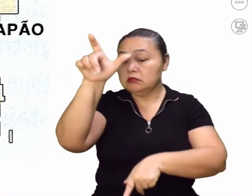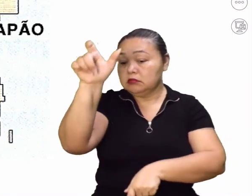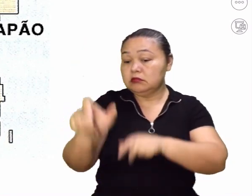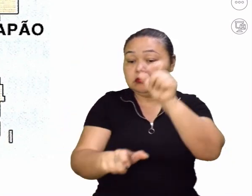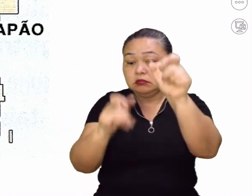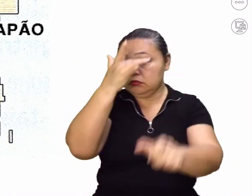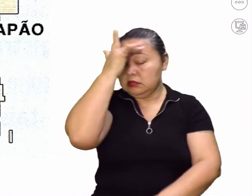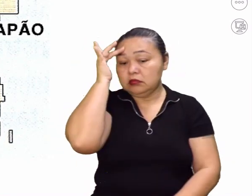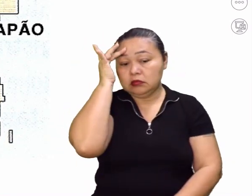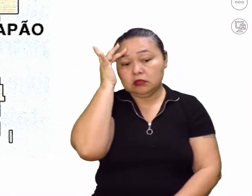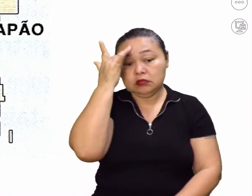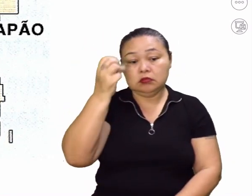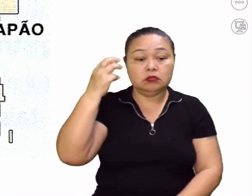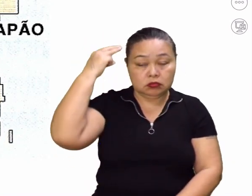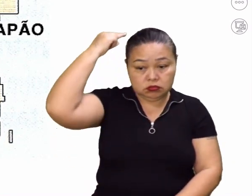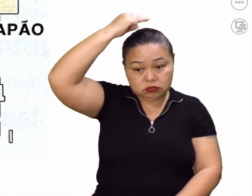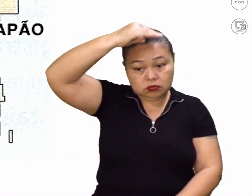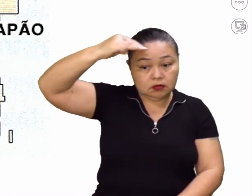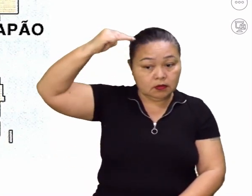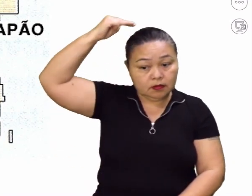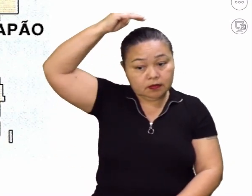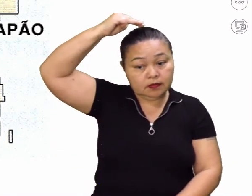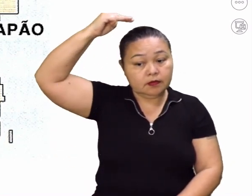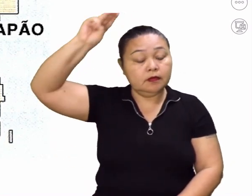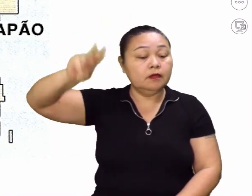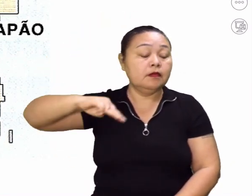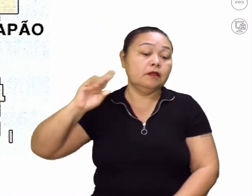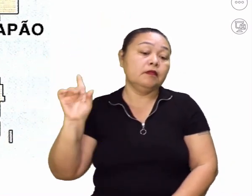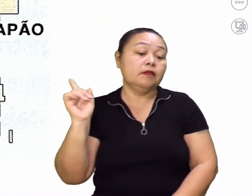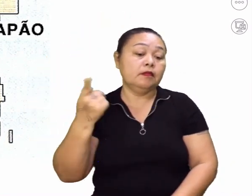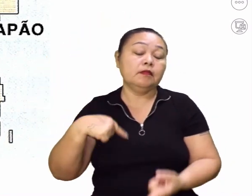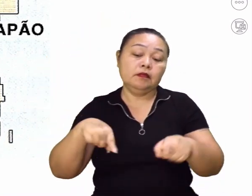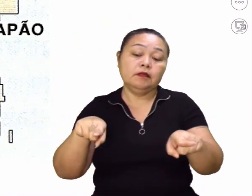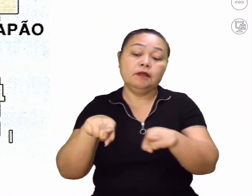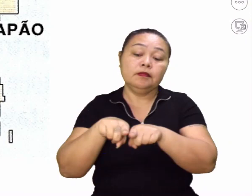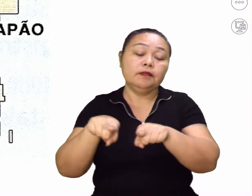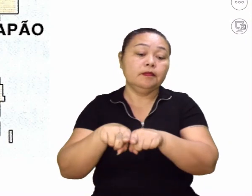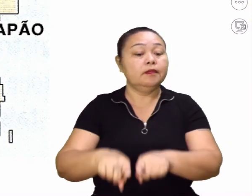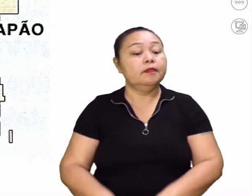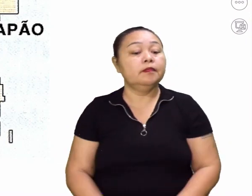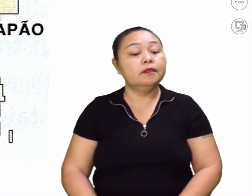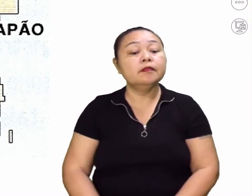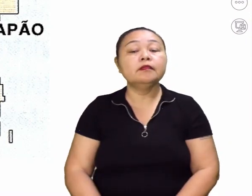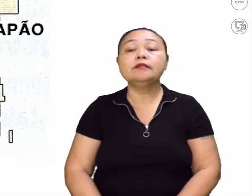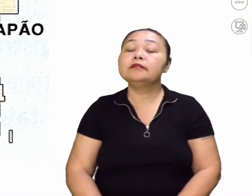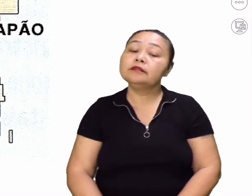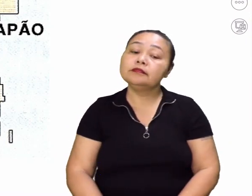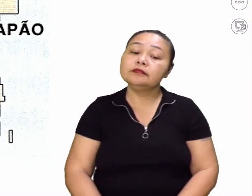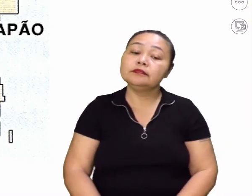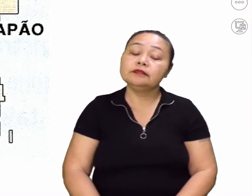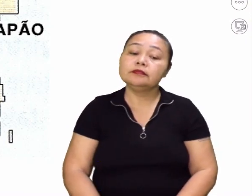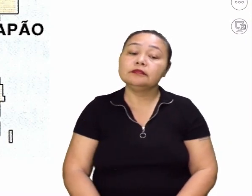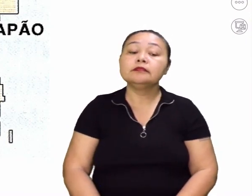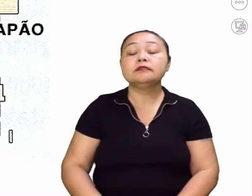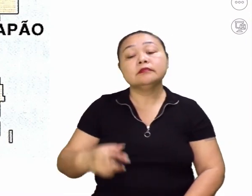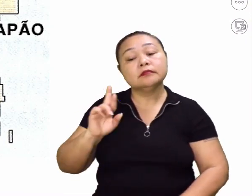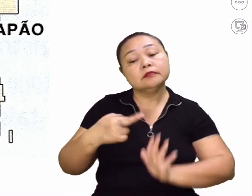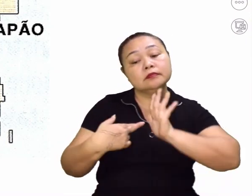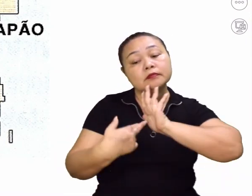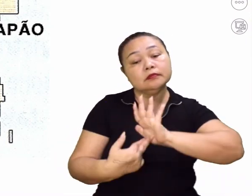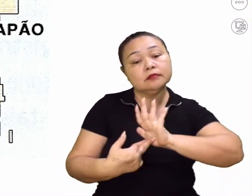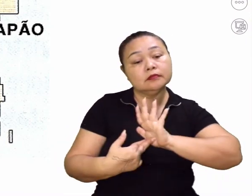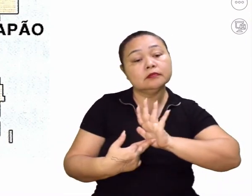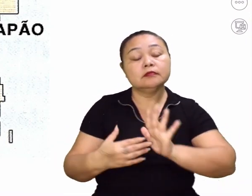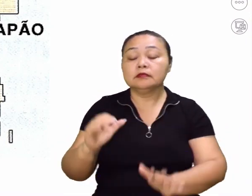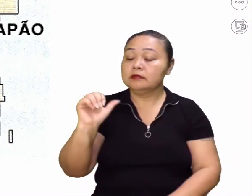O México como ficou grande também. É isso? Muito bem. Pois é, então tá. Esta representação é chamada